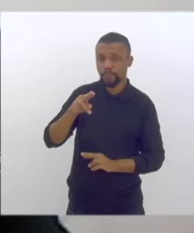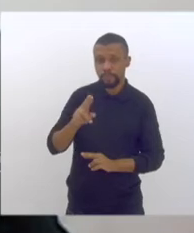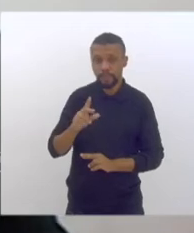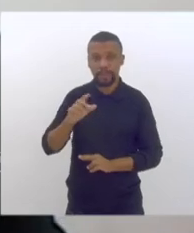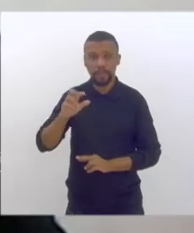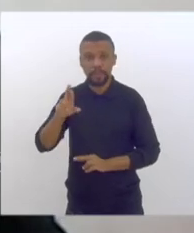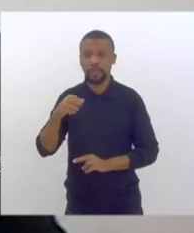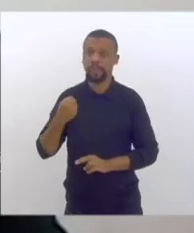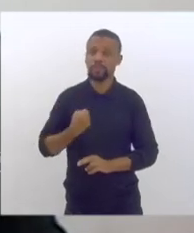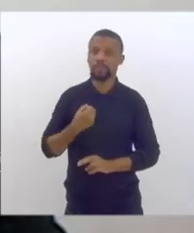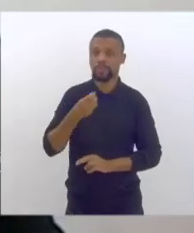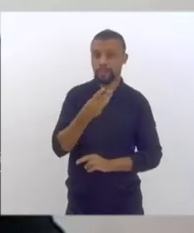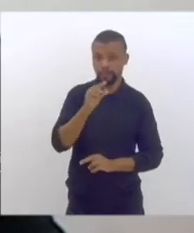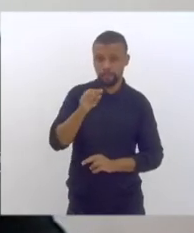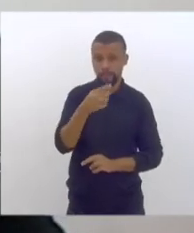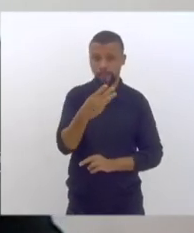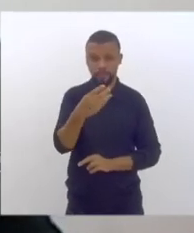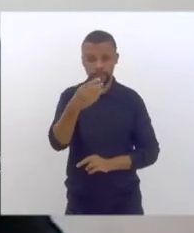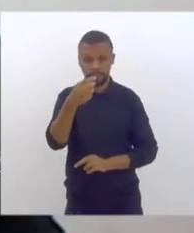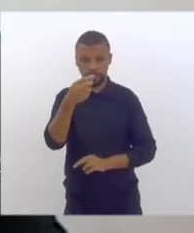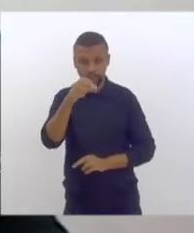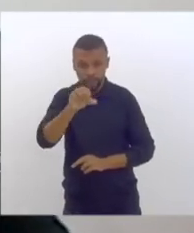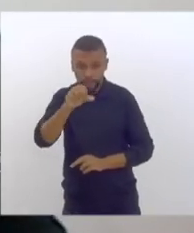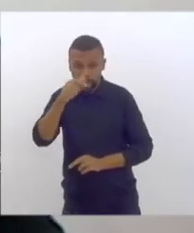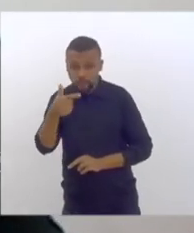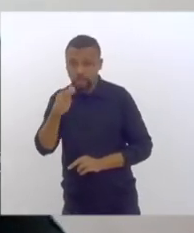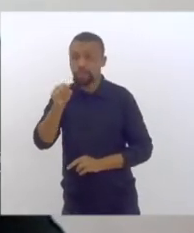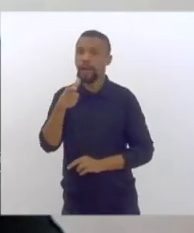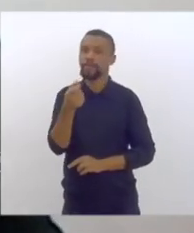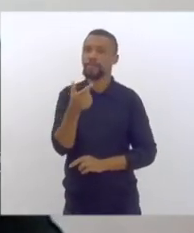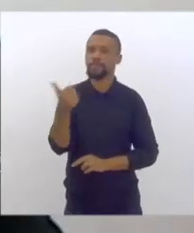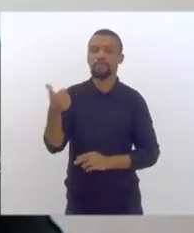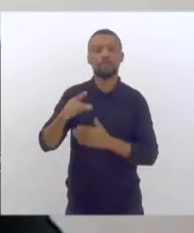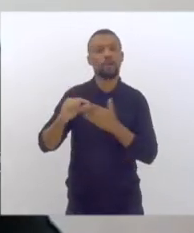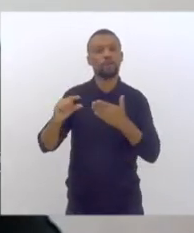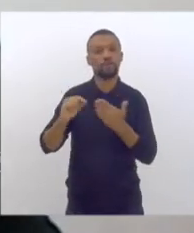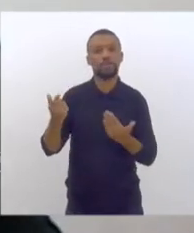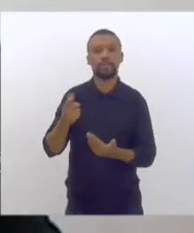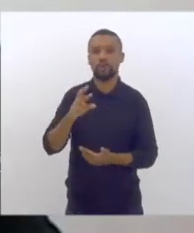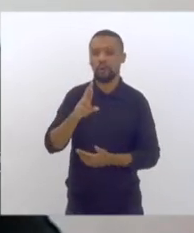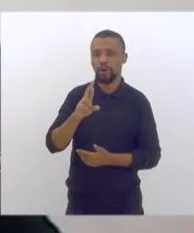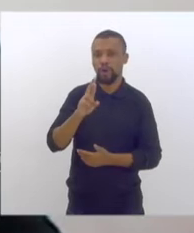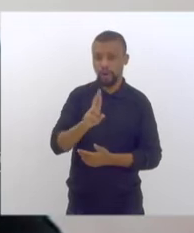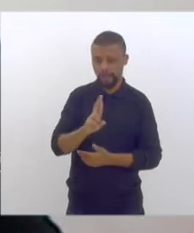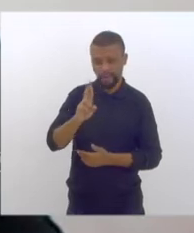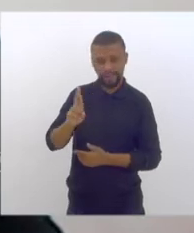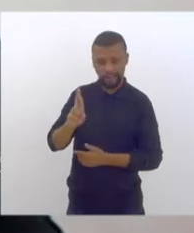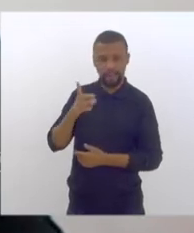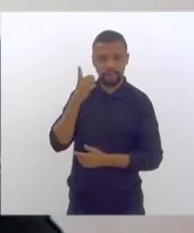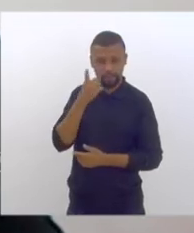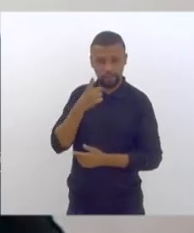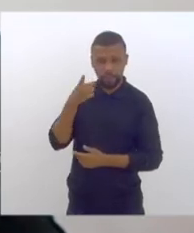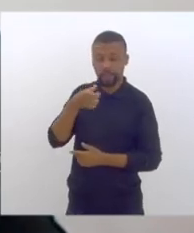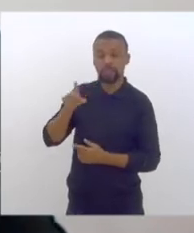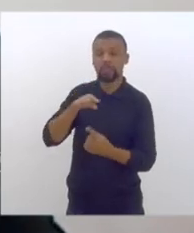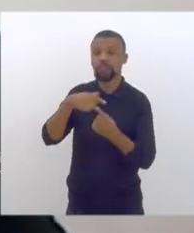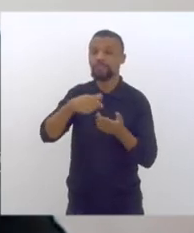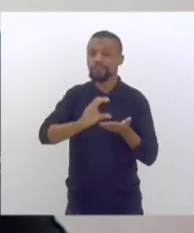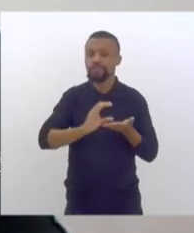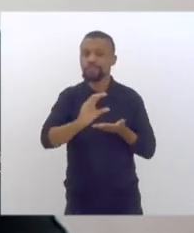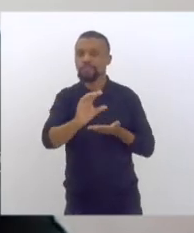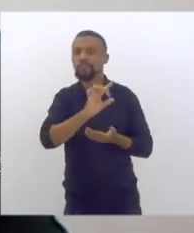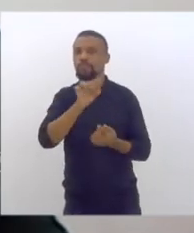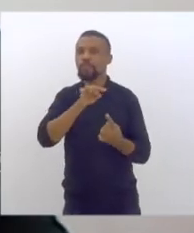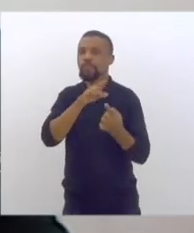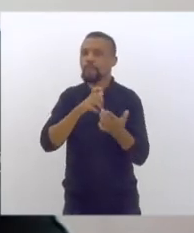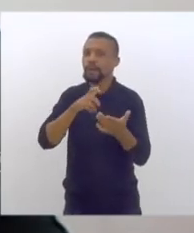nº 3492 21 de autoria do deputado rosenverg Reis que dispõe sobre a destinação de verbas para